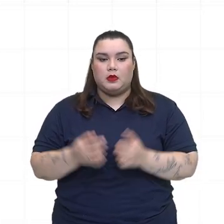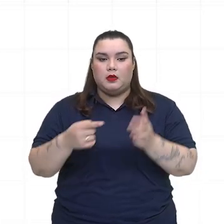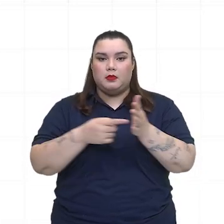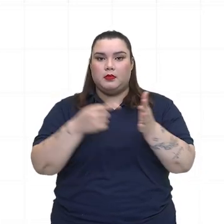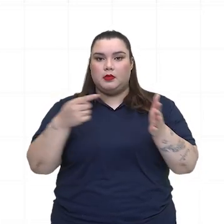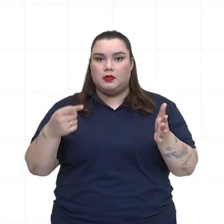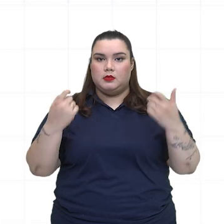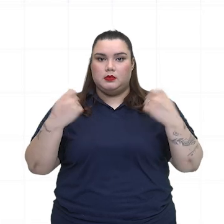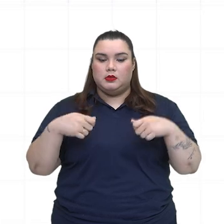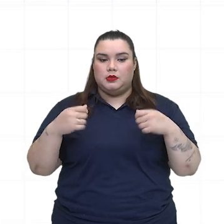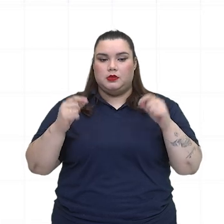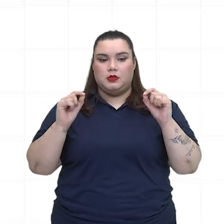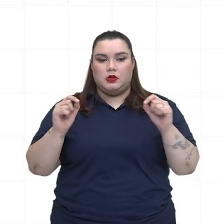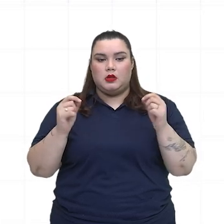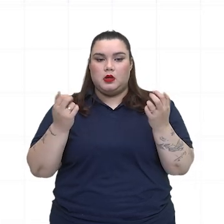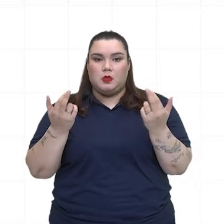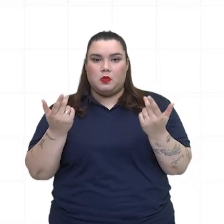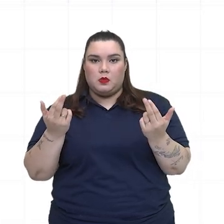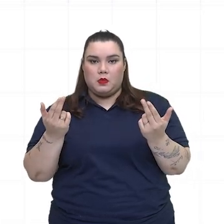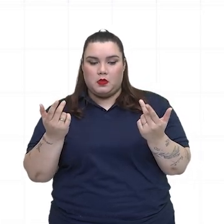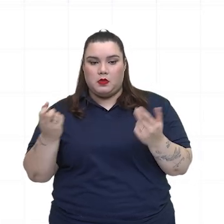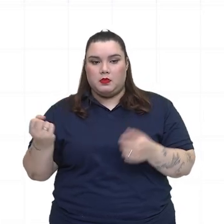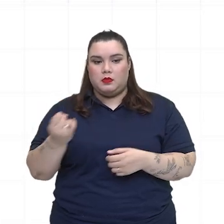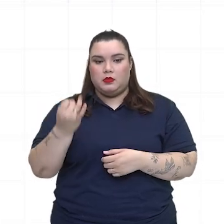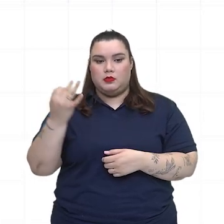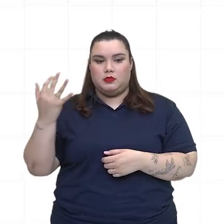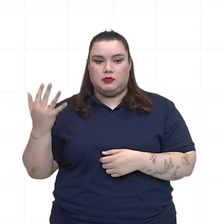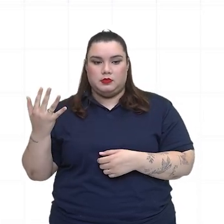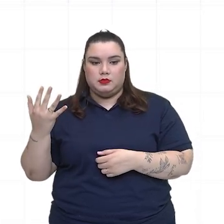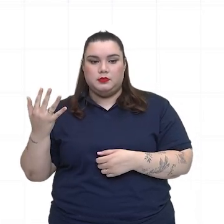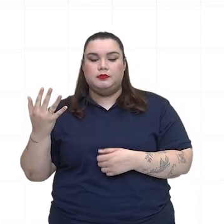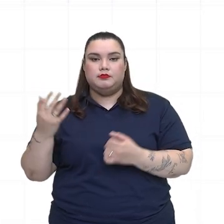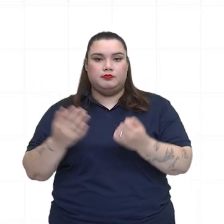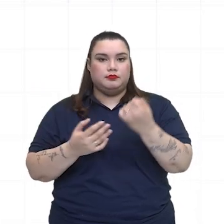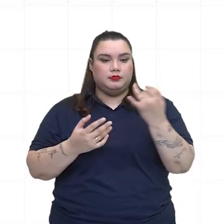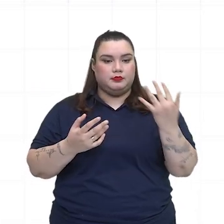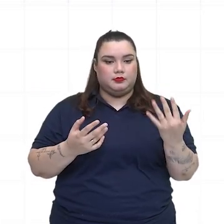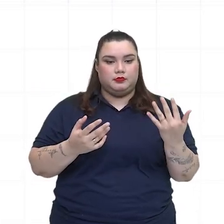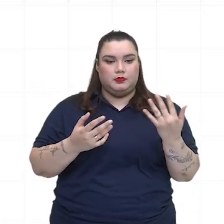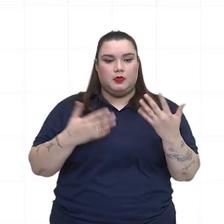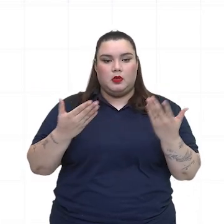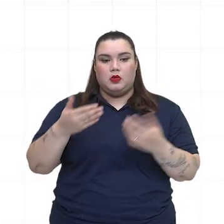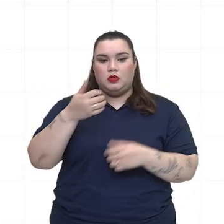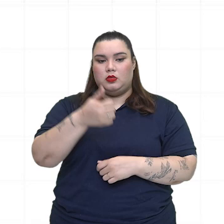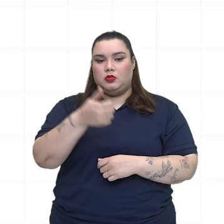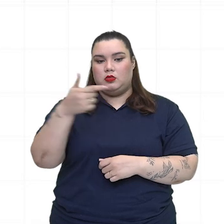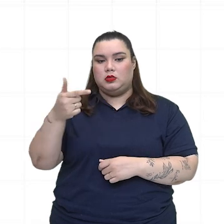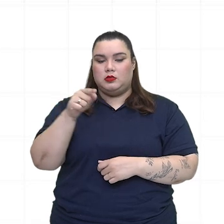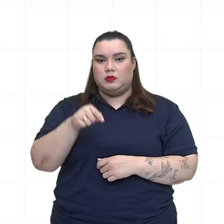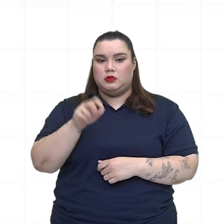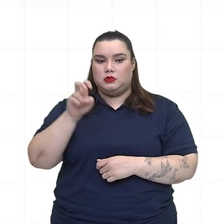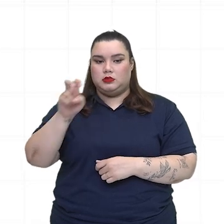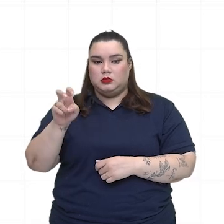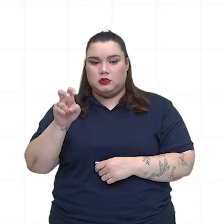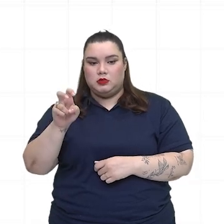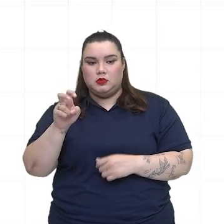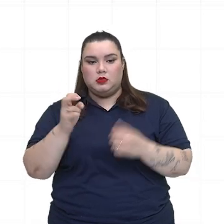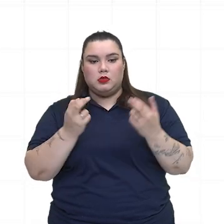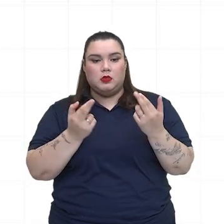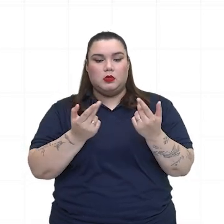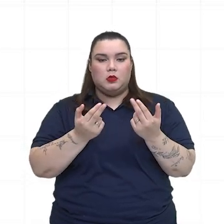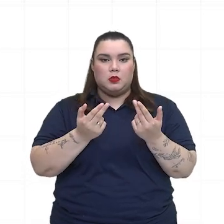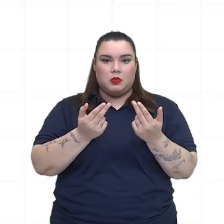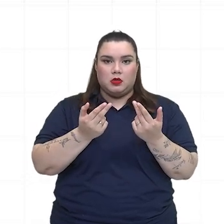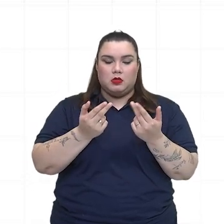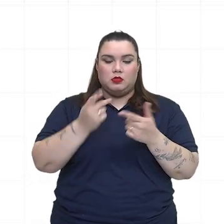Primeiro, o que a gente precisa fazer? Igualar a quantidade de casas decimais. Então, vai ser